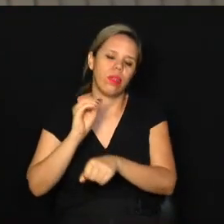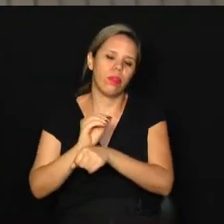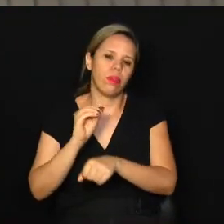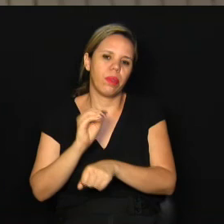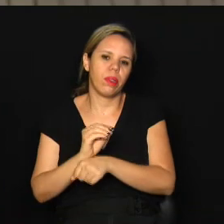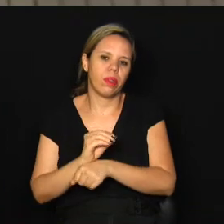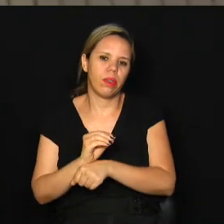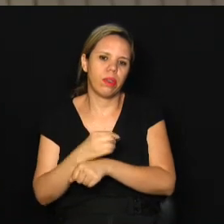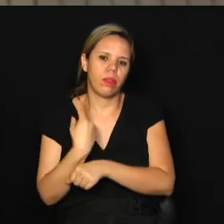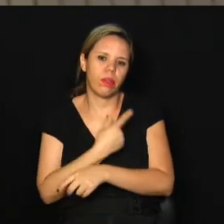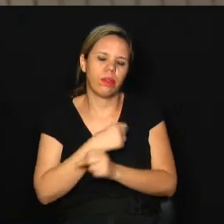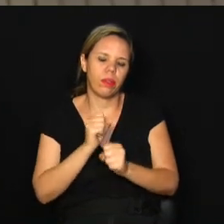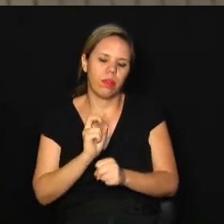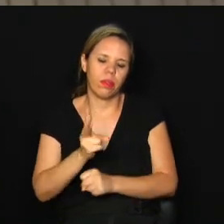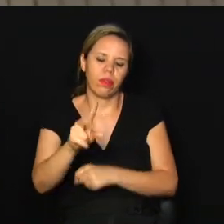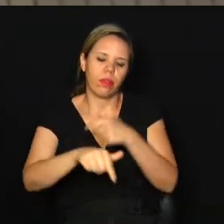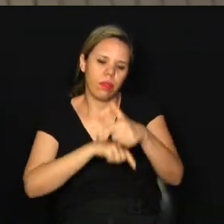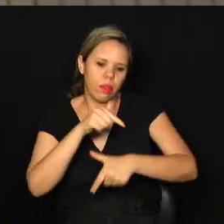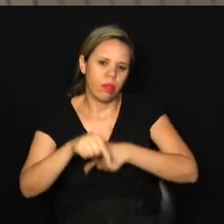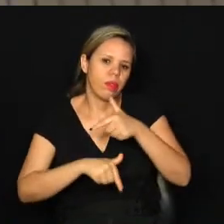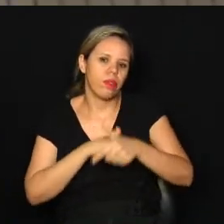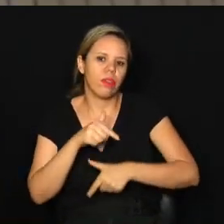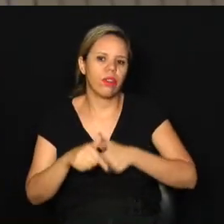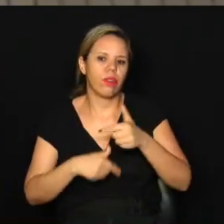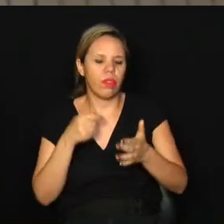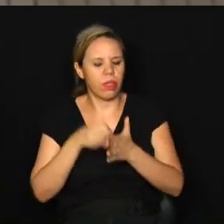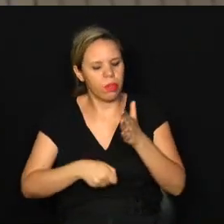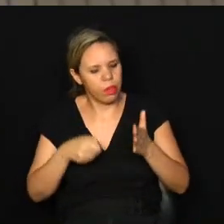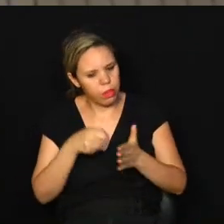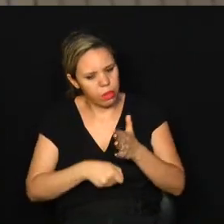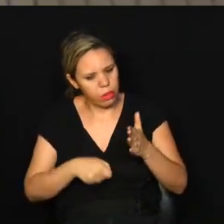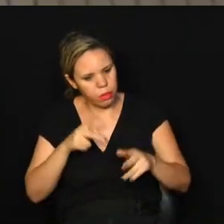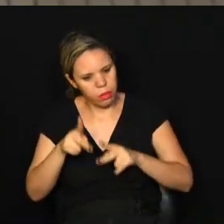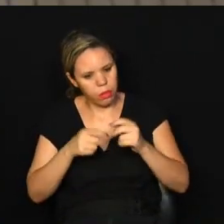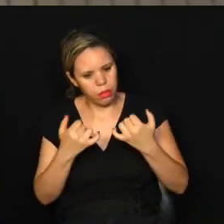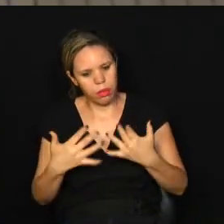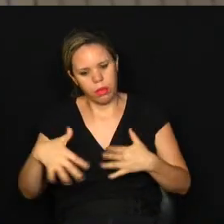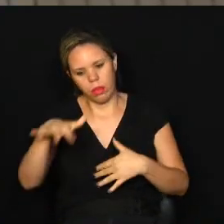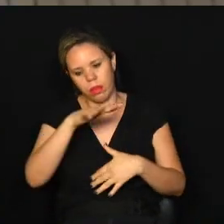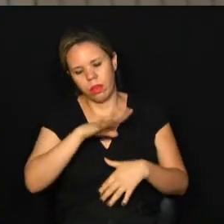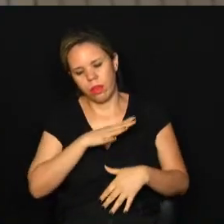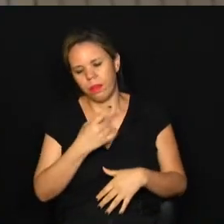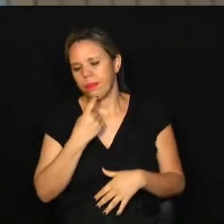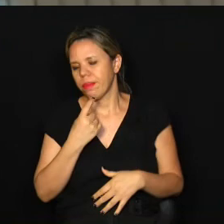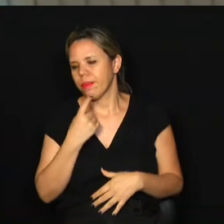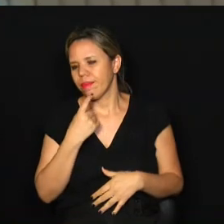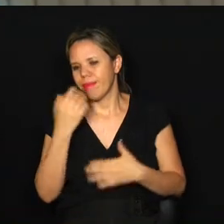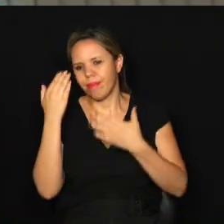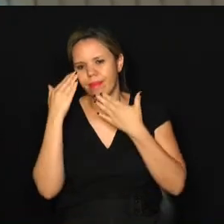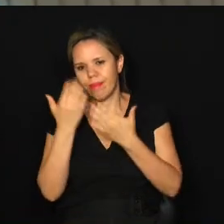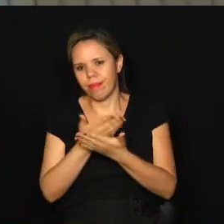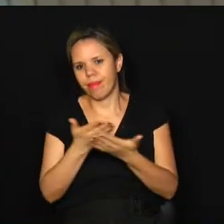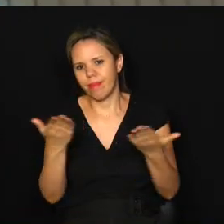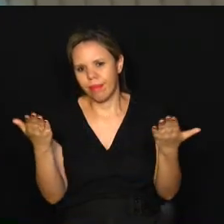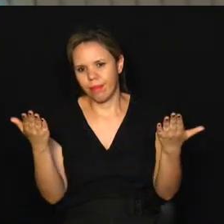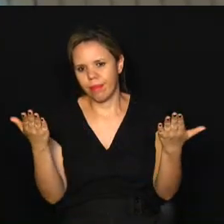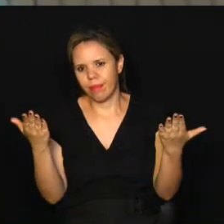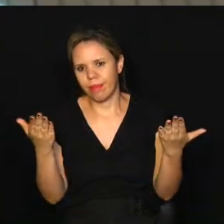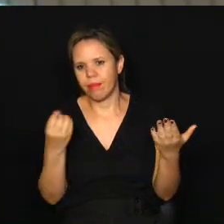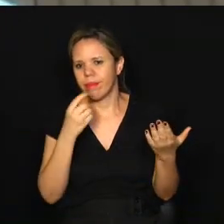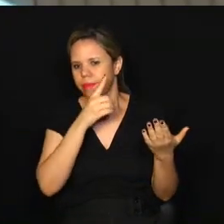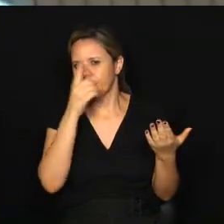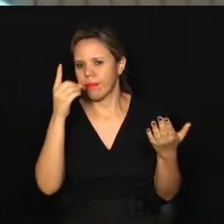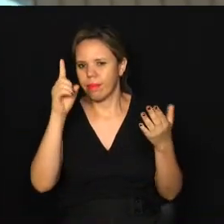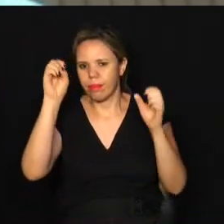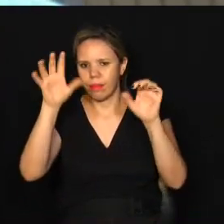nós possamos continuar trabalhando e lutando pela população da cidade de Campinas. Muito obrigado a todos, um bom dia e